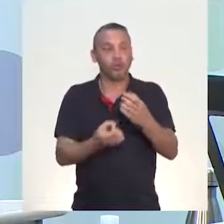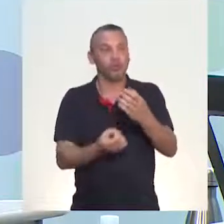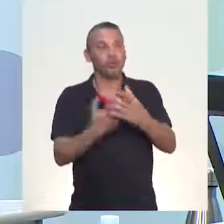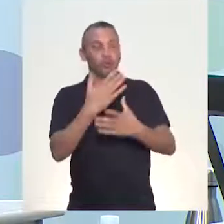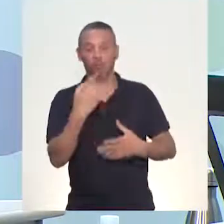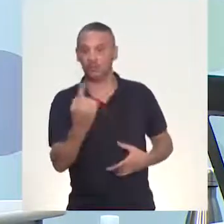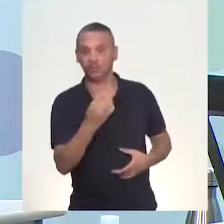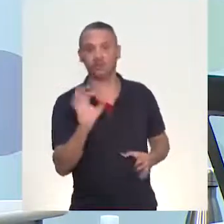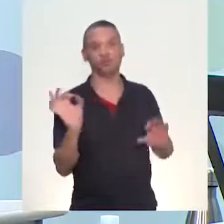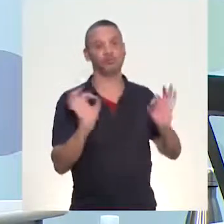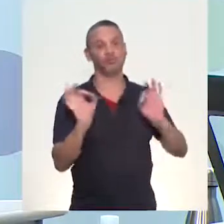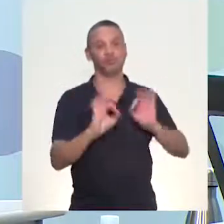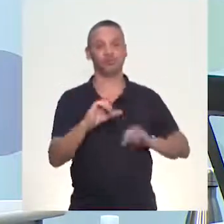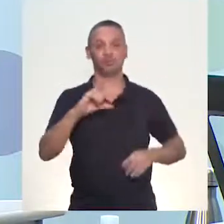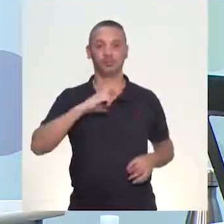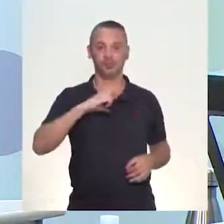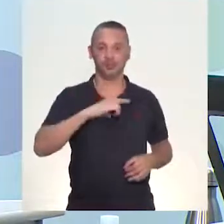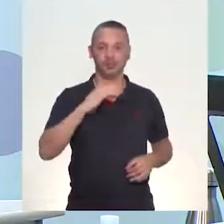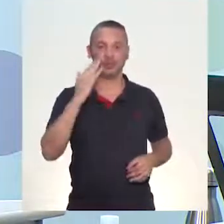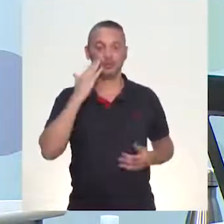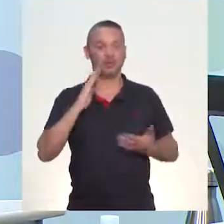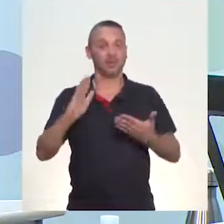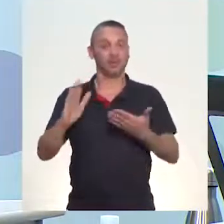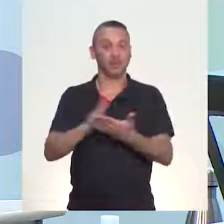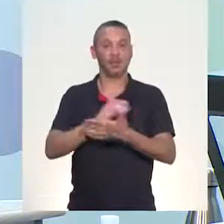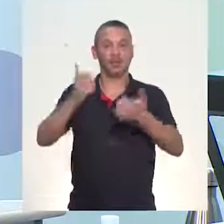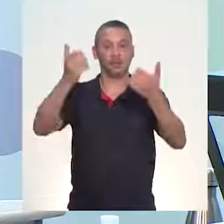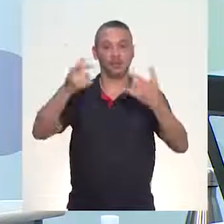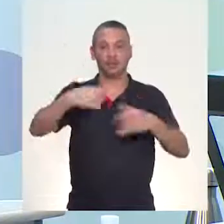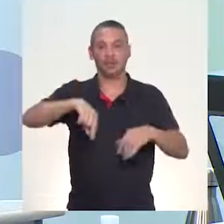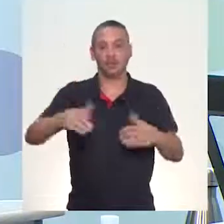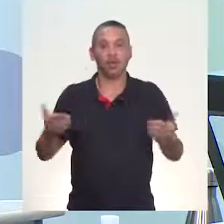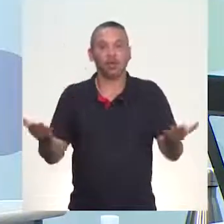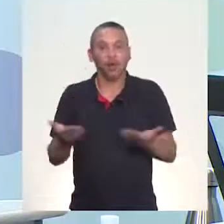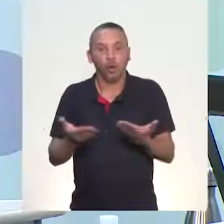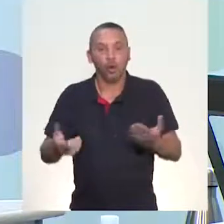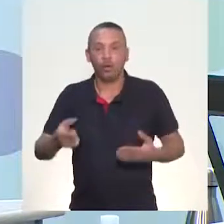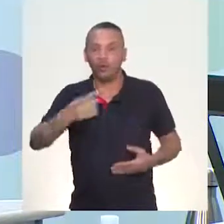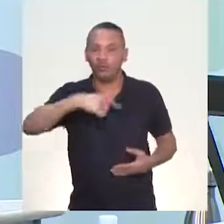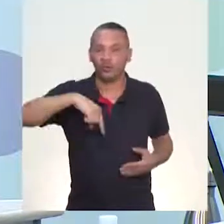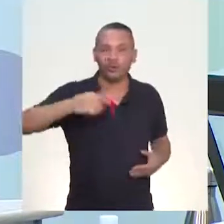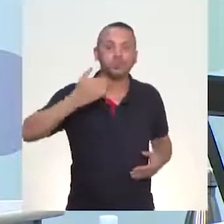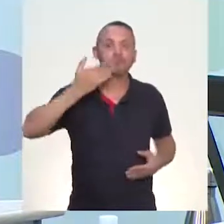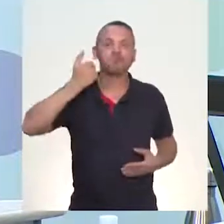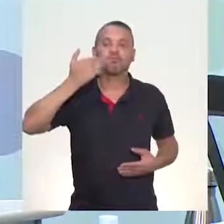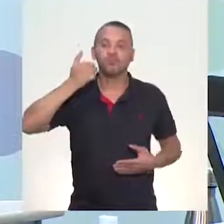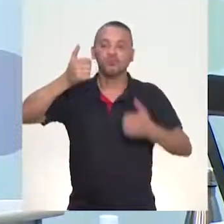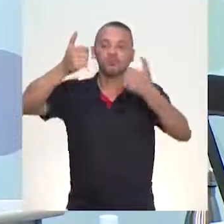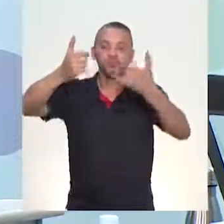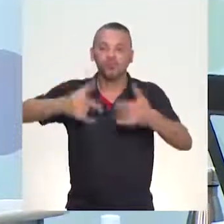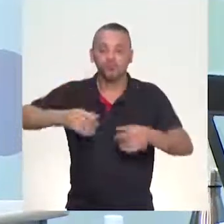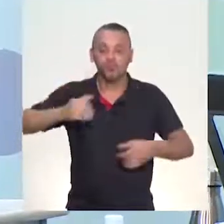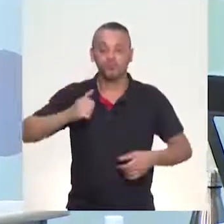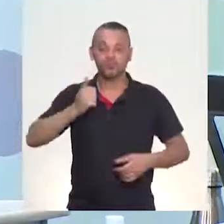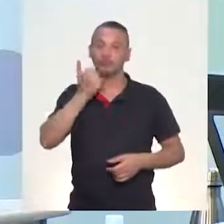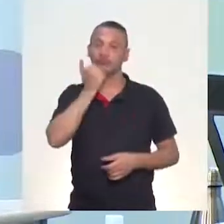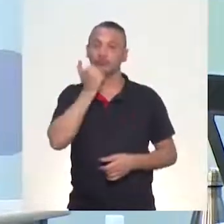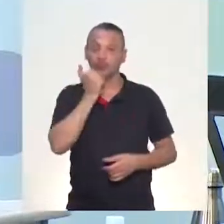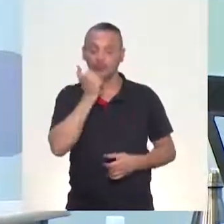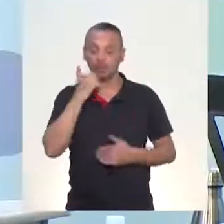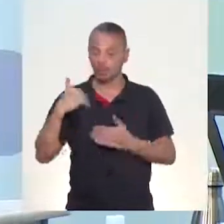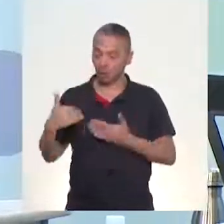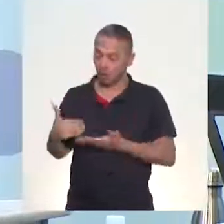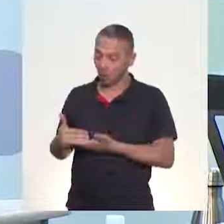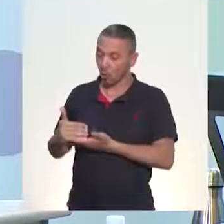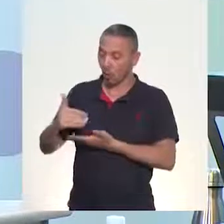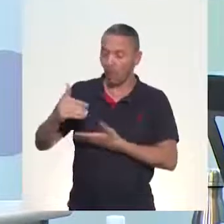faz no vácuo, né? Então, em alguma medida, aquilo que hoje a gente toma por conhecimento científico, ele se